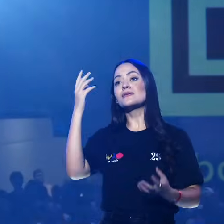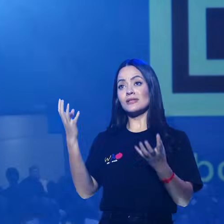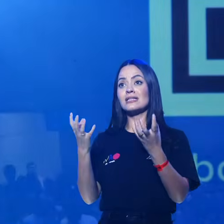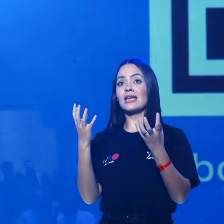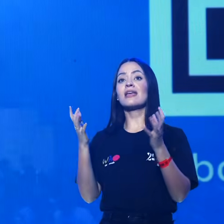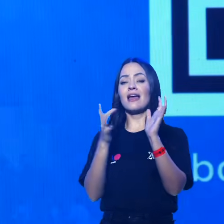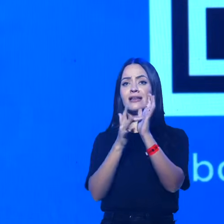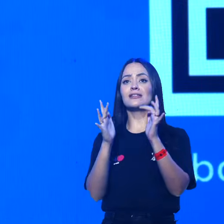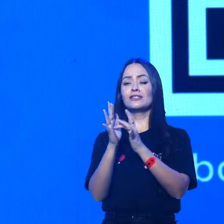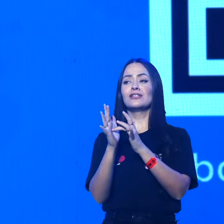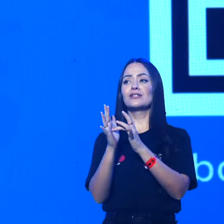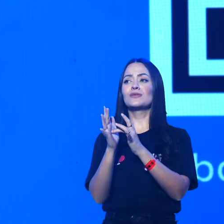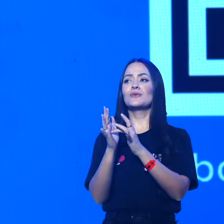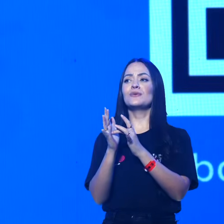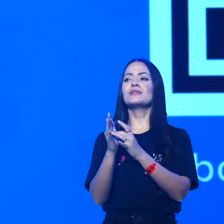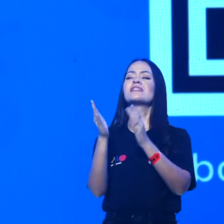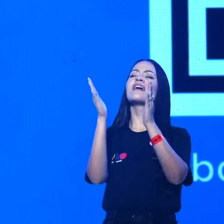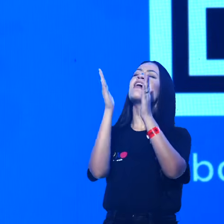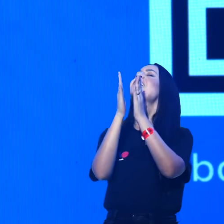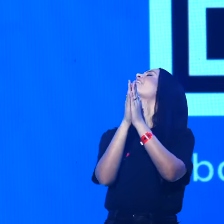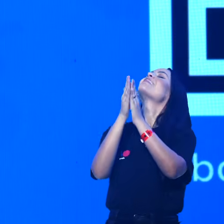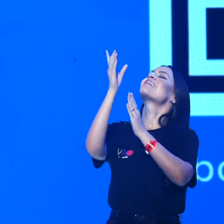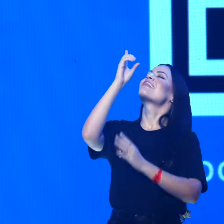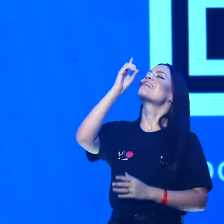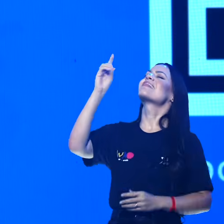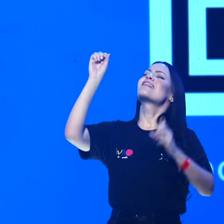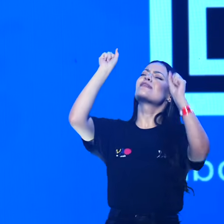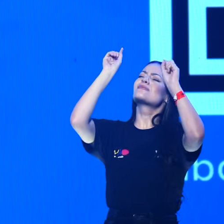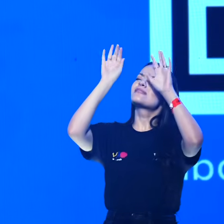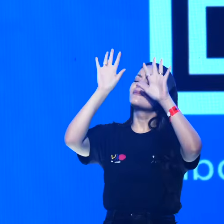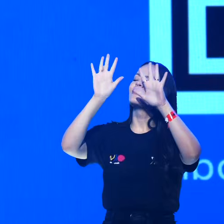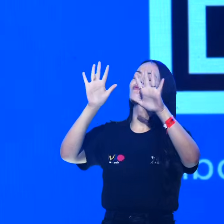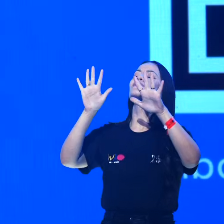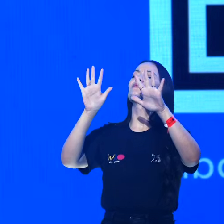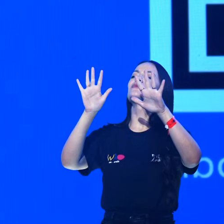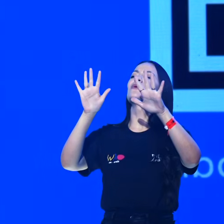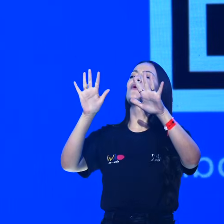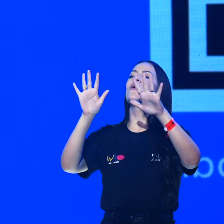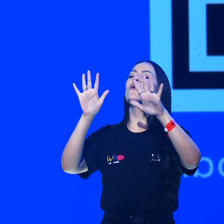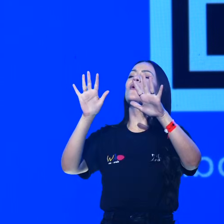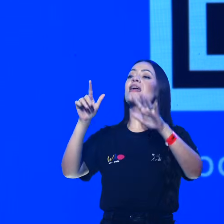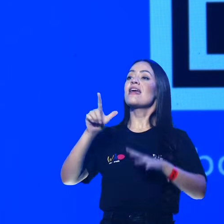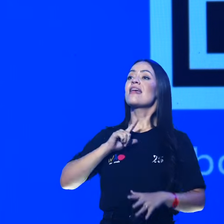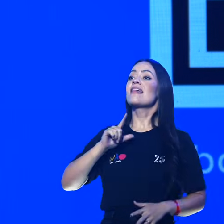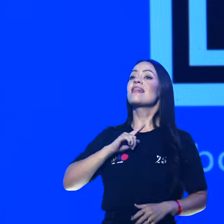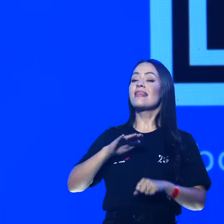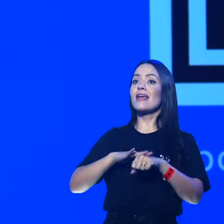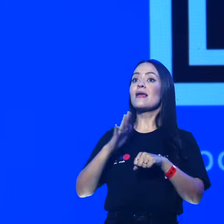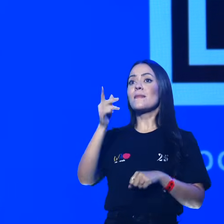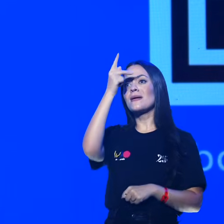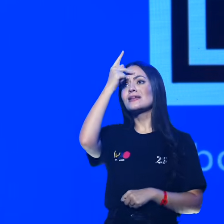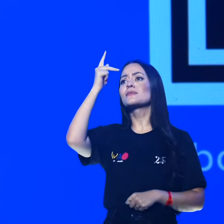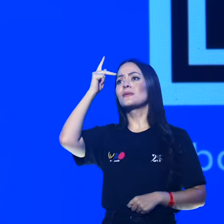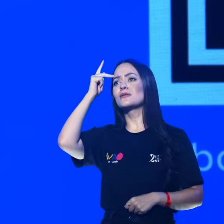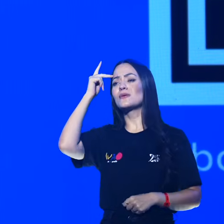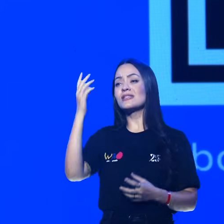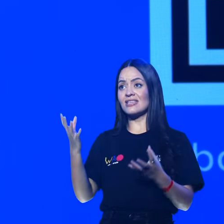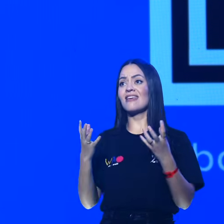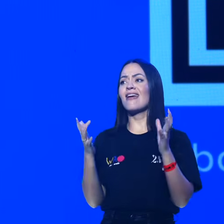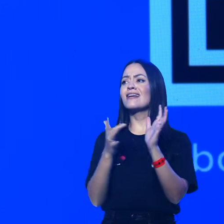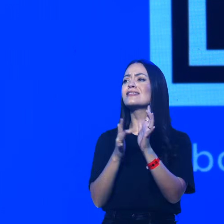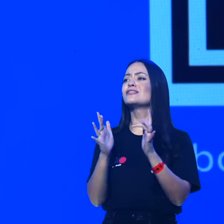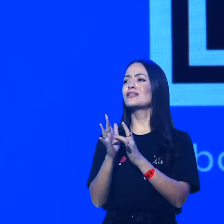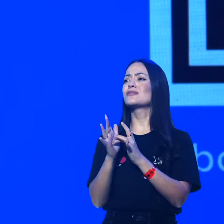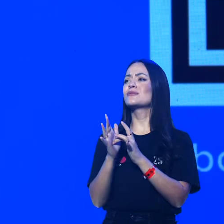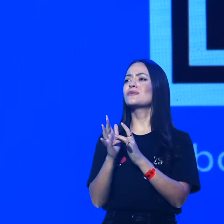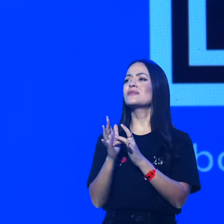Tem alguém? Isso, Deus abençoe, Deus abençoe. Levanta a mão bem alto, deixa eu ver. Tem mais gente que Deus está chamando hoje. Deus te abençoe, Deus te